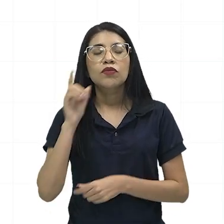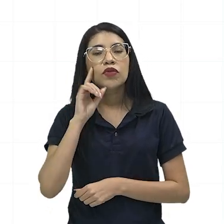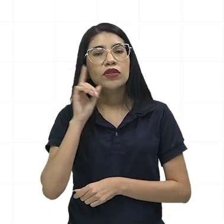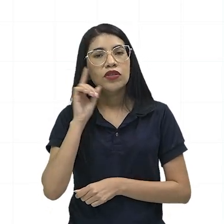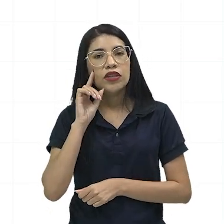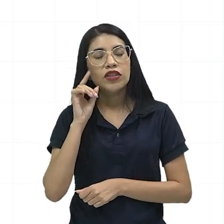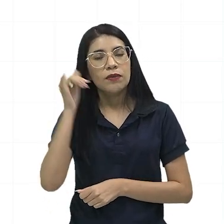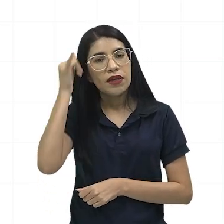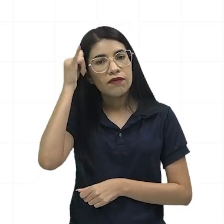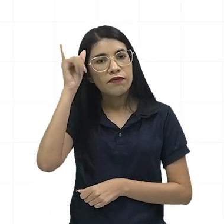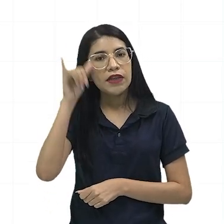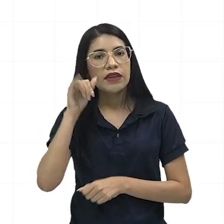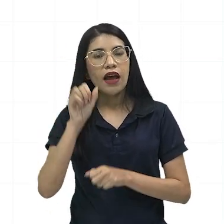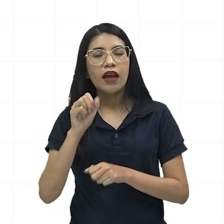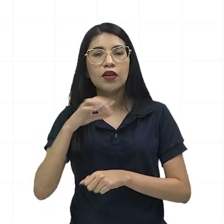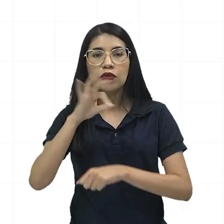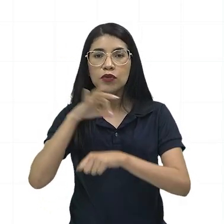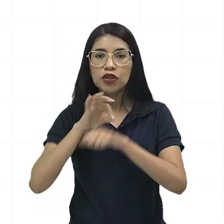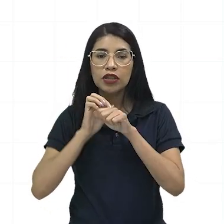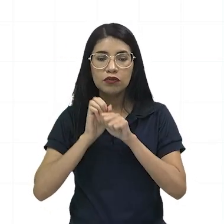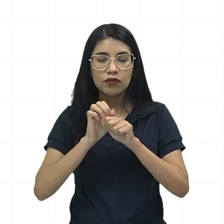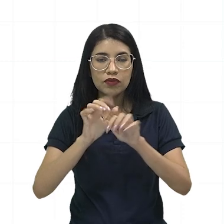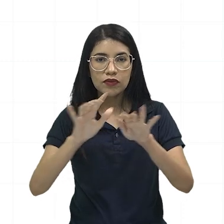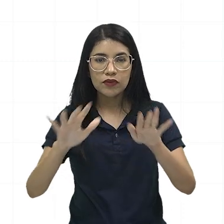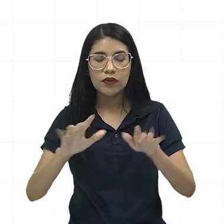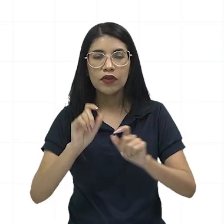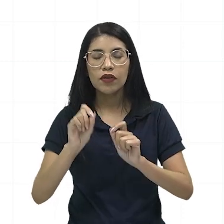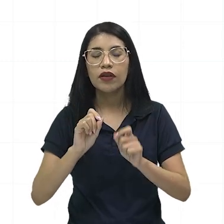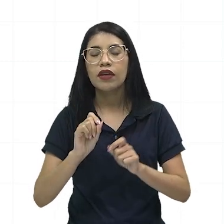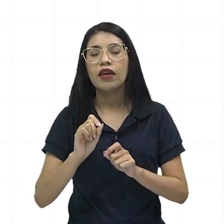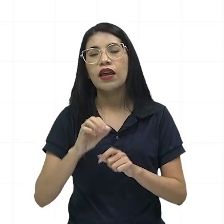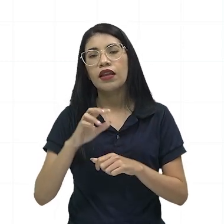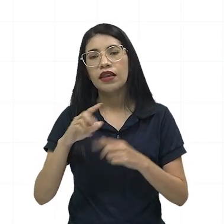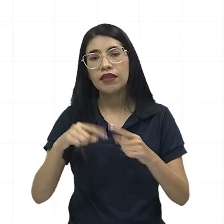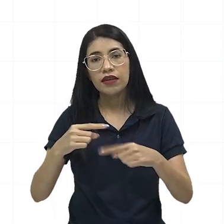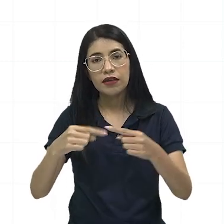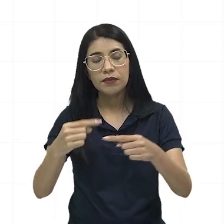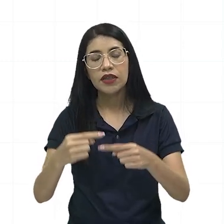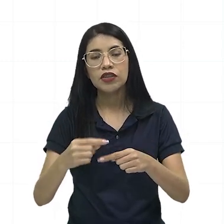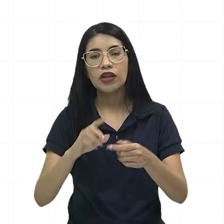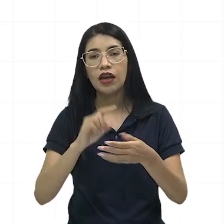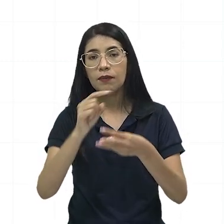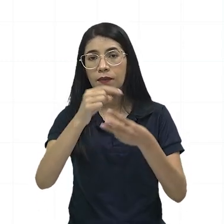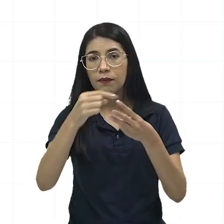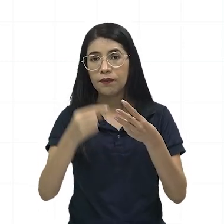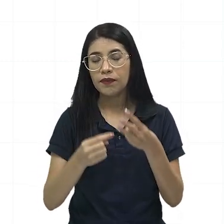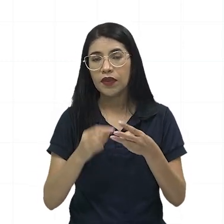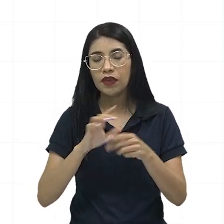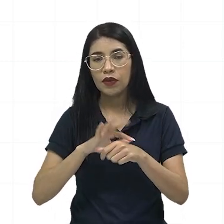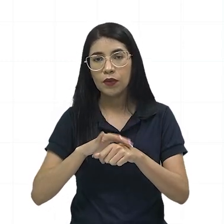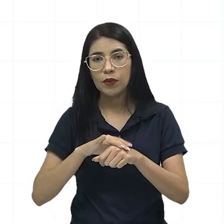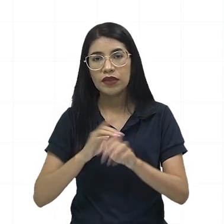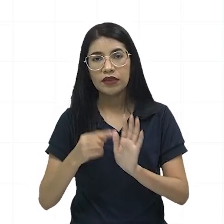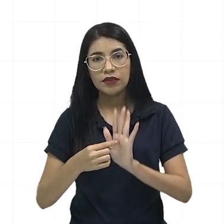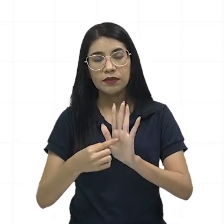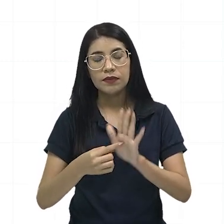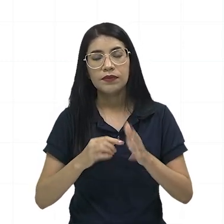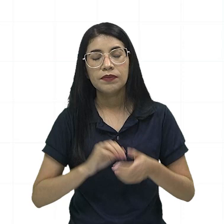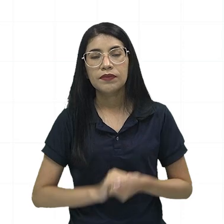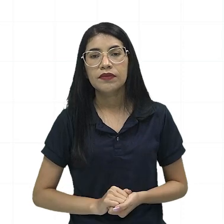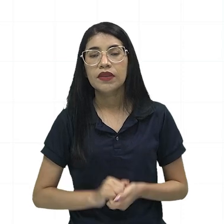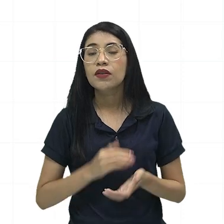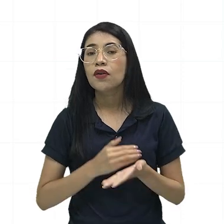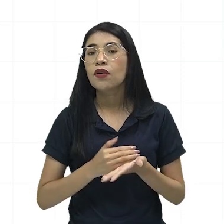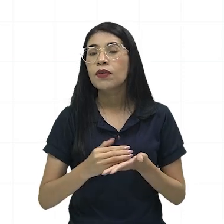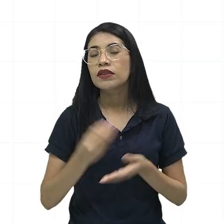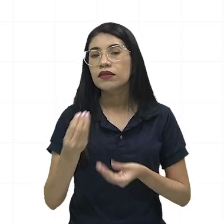vão evitar essa proliferação do mosquito, que é o transmissor de todas essas doenças que a gente aprendeu. Então, tudo começa,